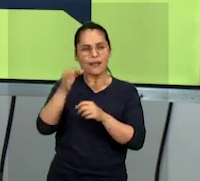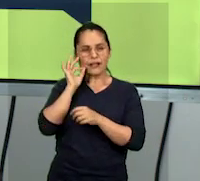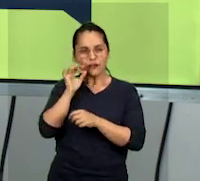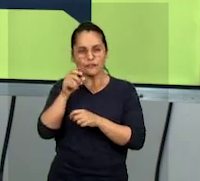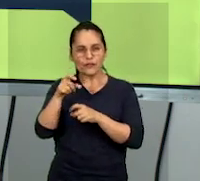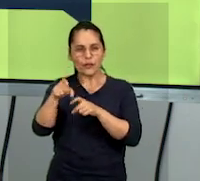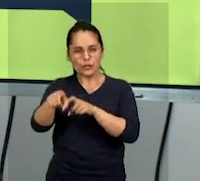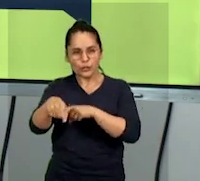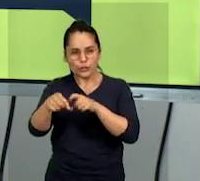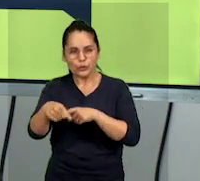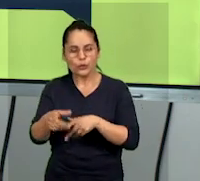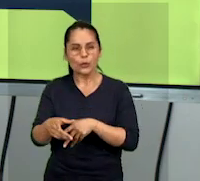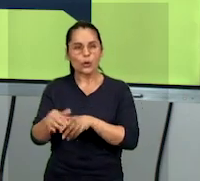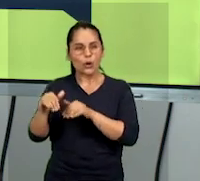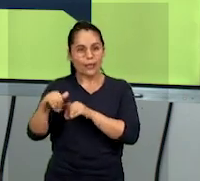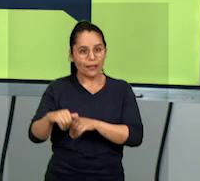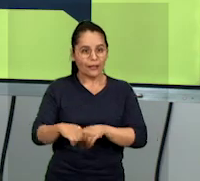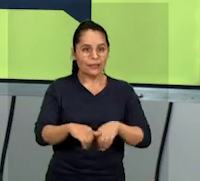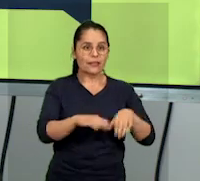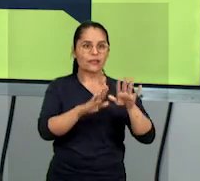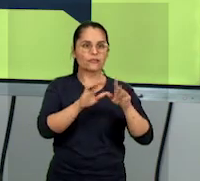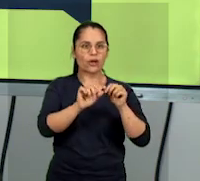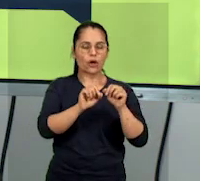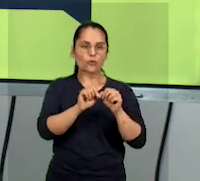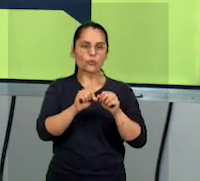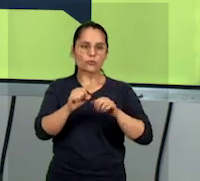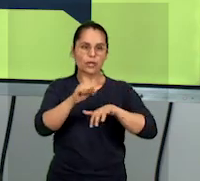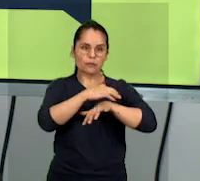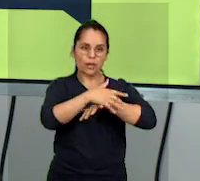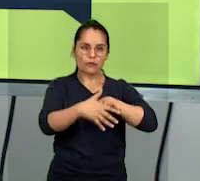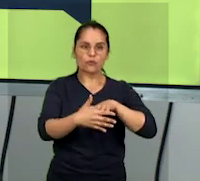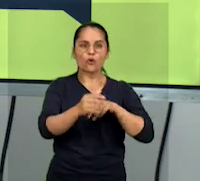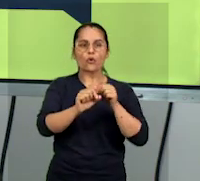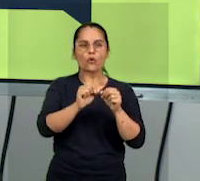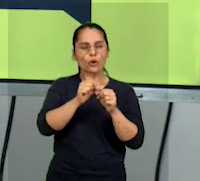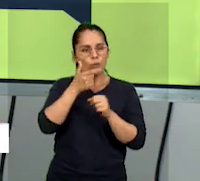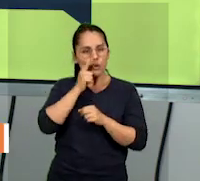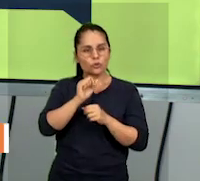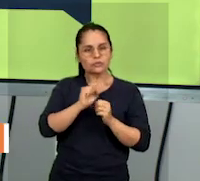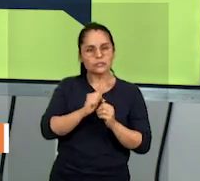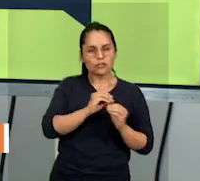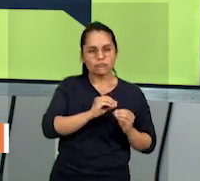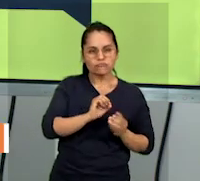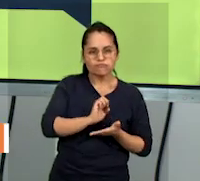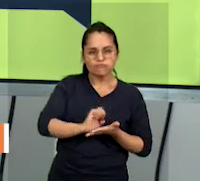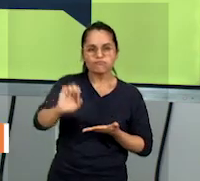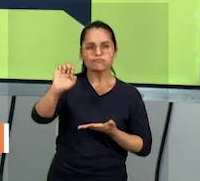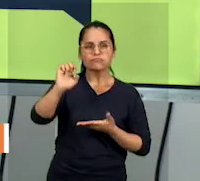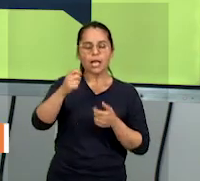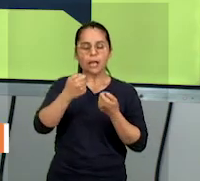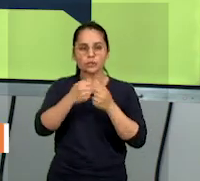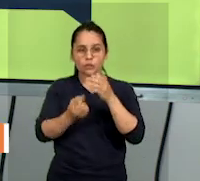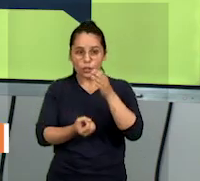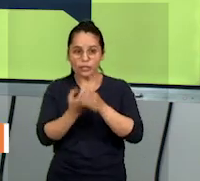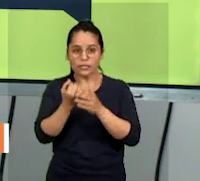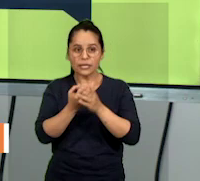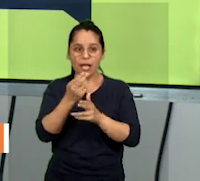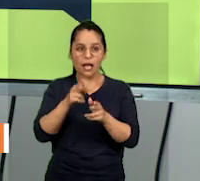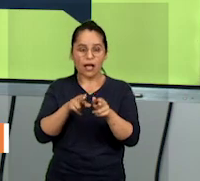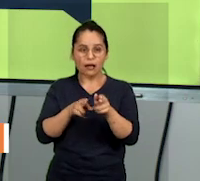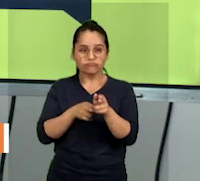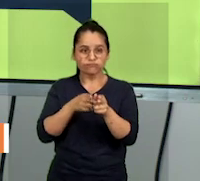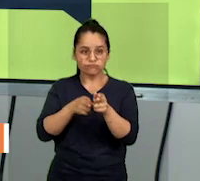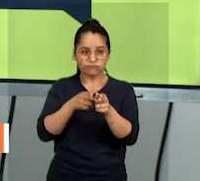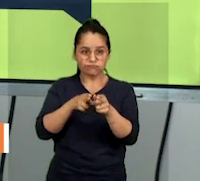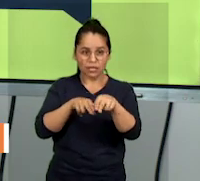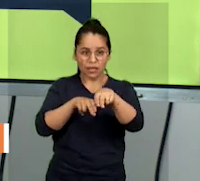Janeiro, de São Paulo, e levar para o litoral para poder exportar, você tinha que criar linhas de trem. Então, linhas de trem são criadas